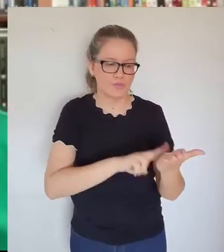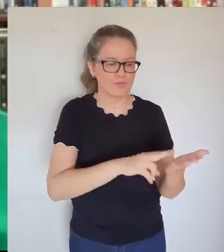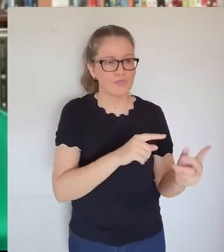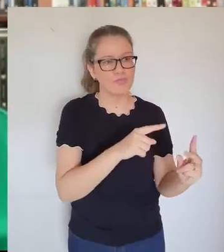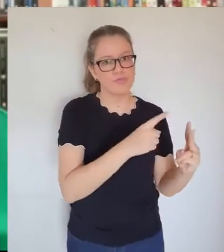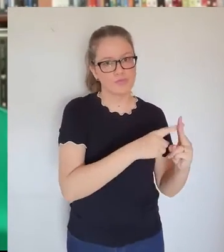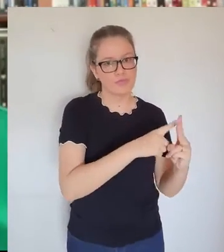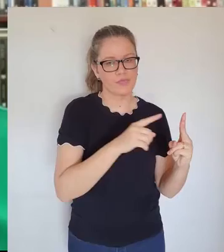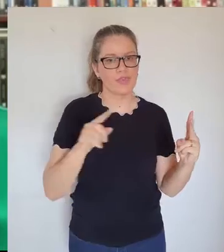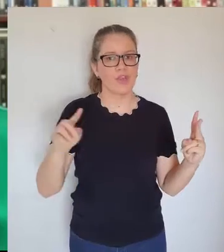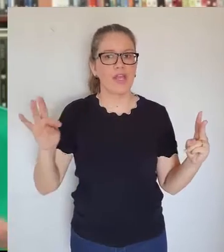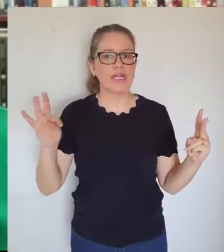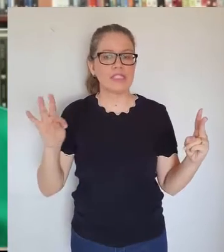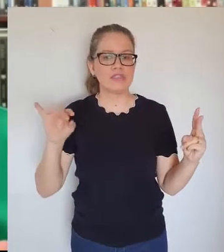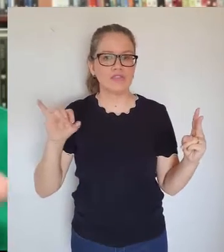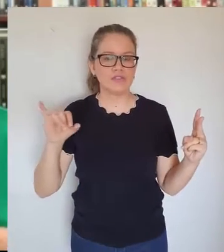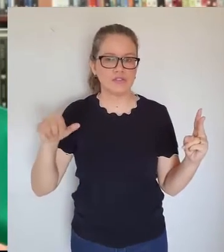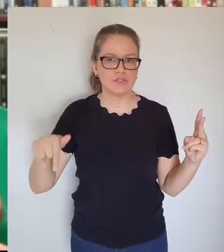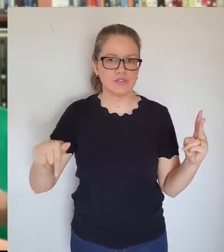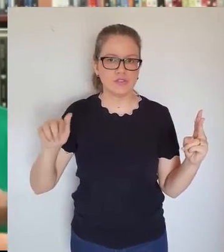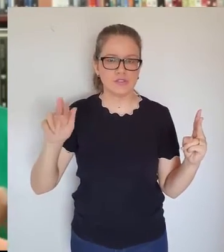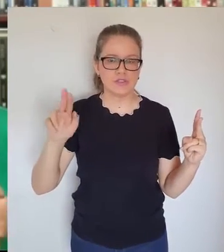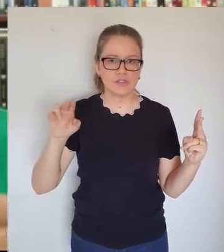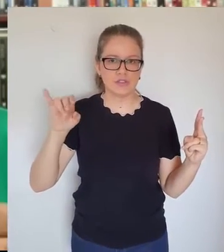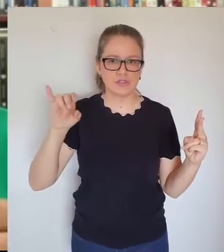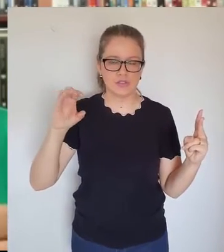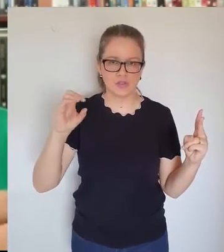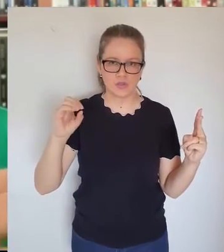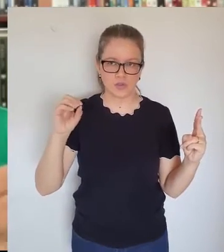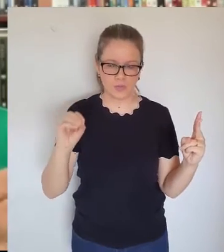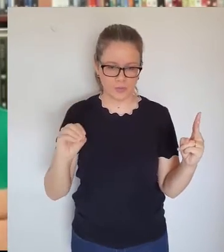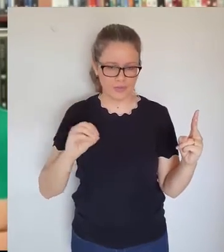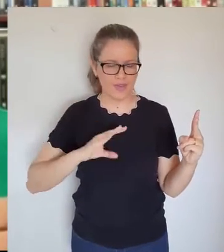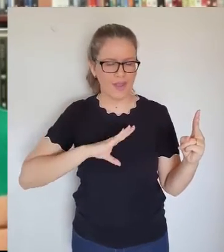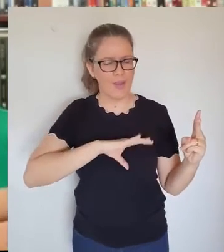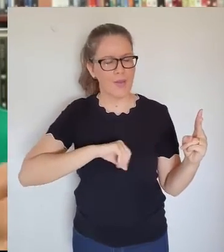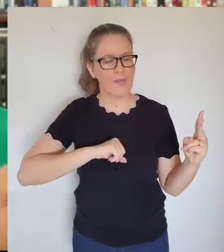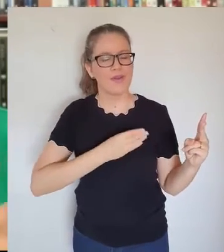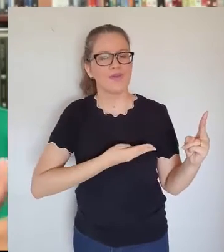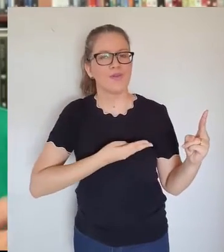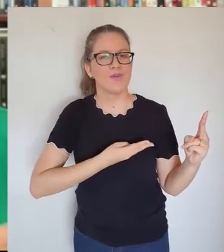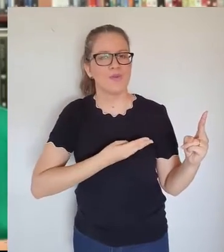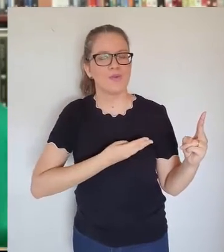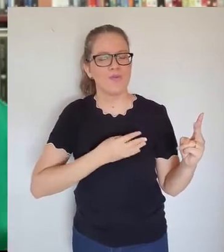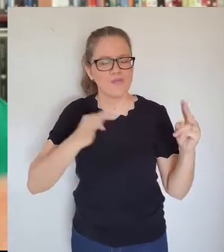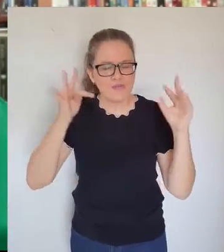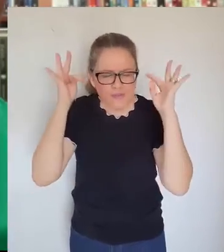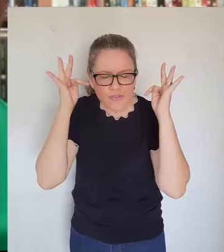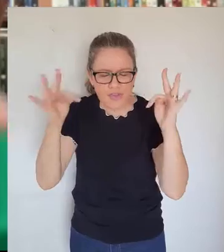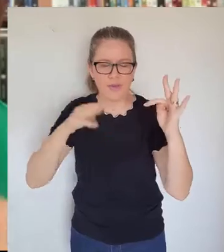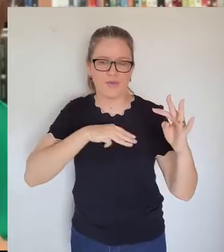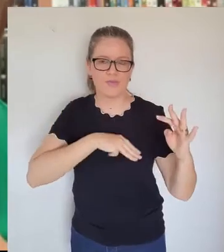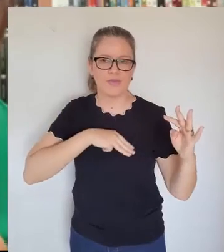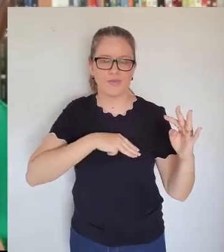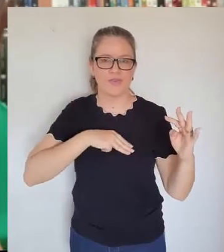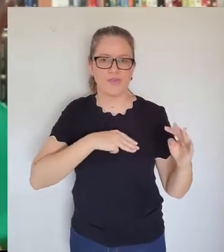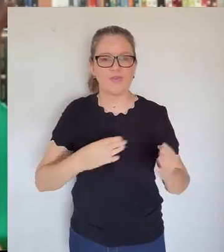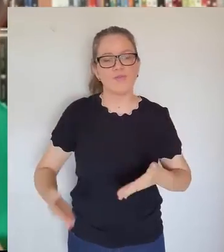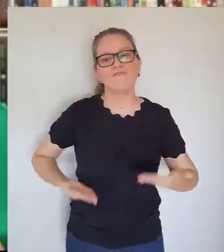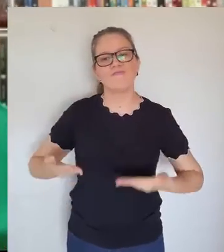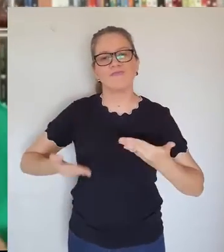carta, Tíquico, e ele diz que Tíquico era amado irmão, fiel ministro e conservo. Olha que